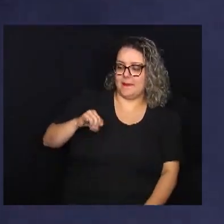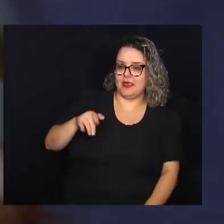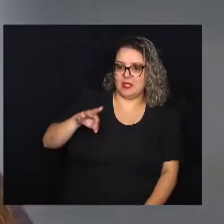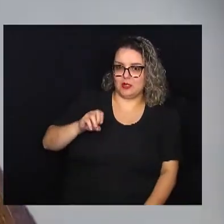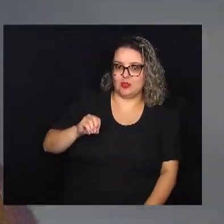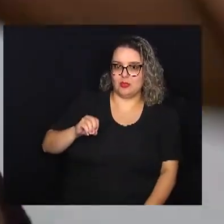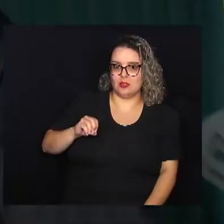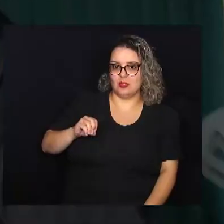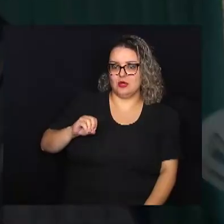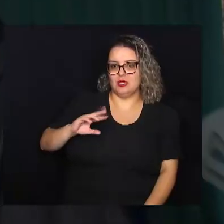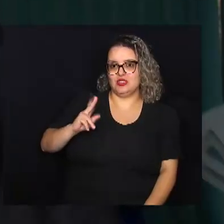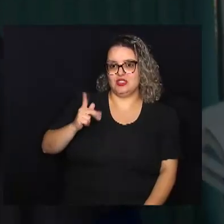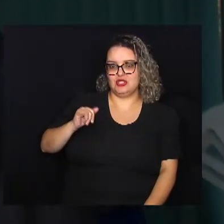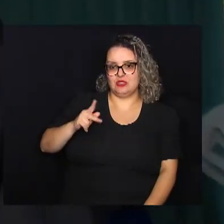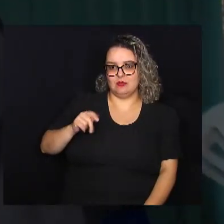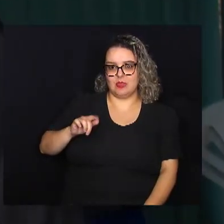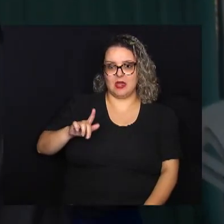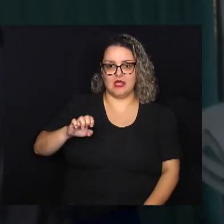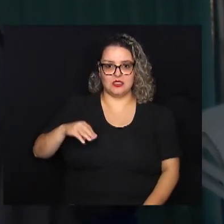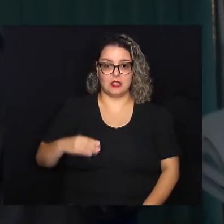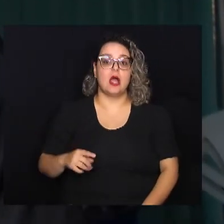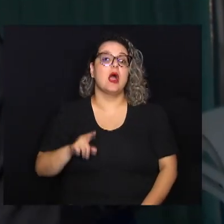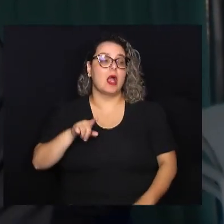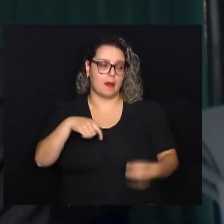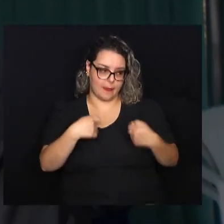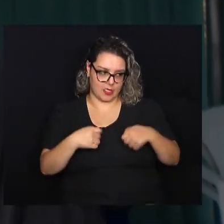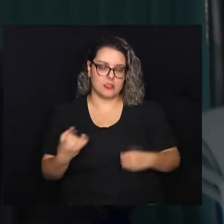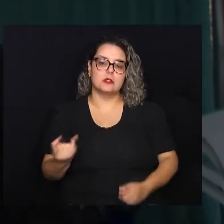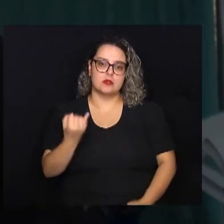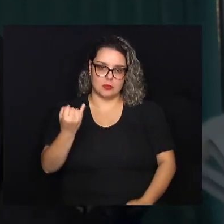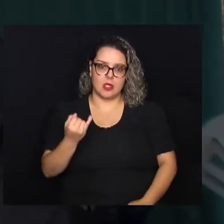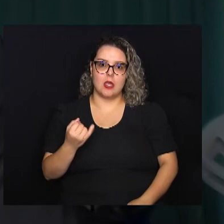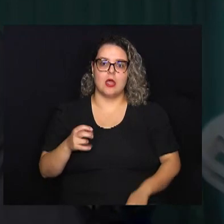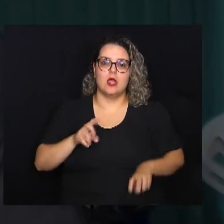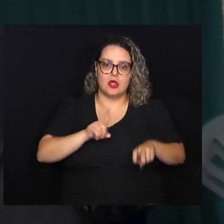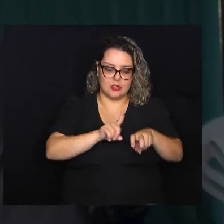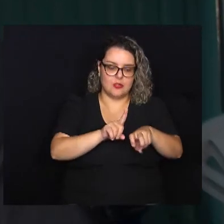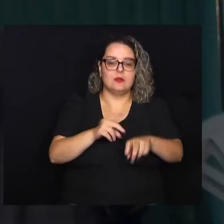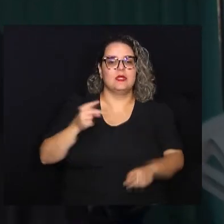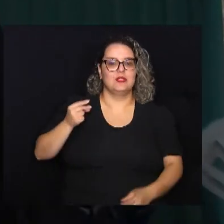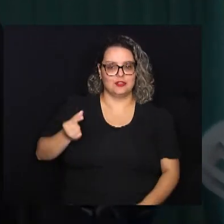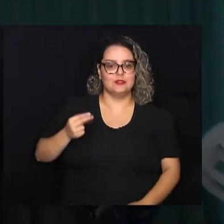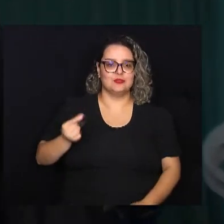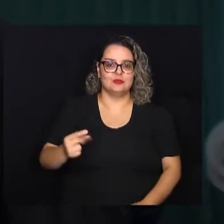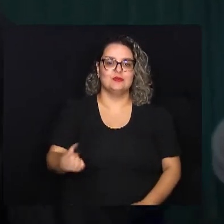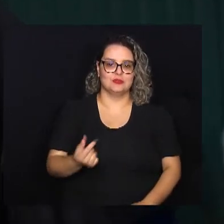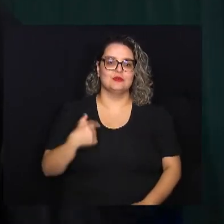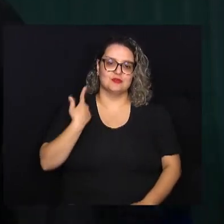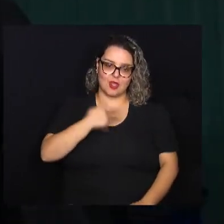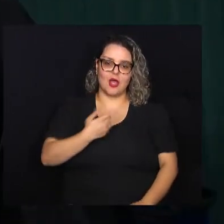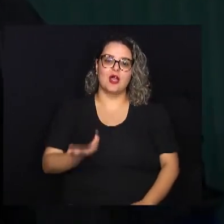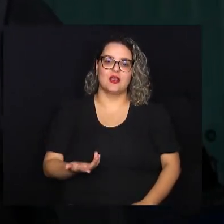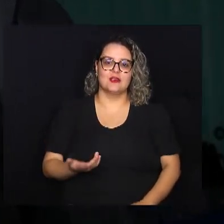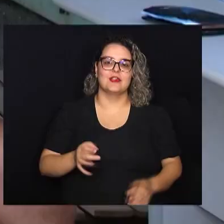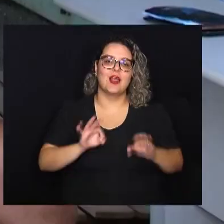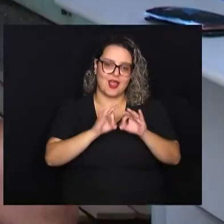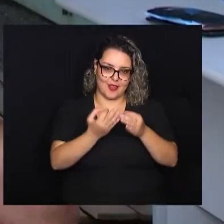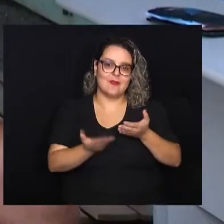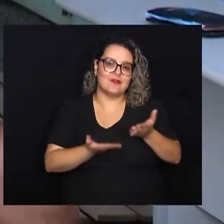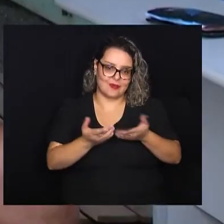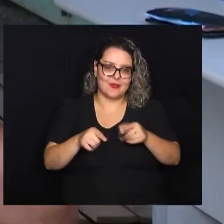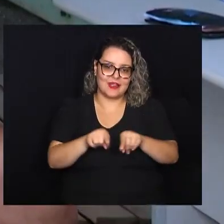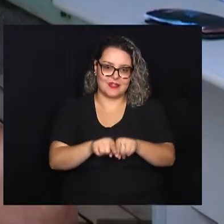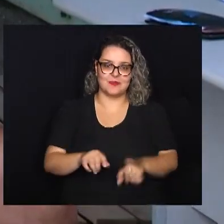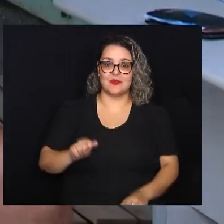importante precisa aí cuidar dela né tá com a gente bastante tempo já aí é da família tem que cuidar também